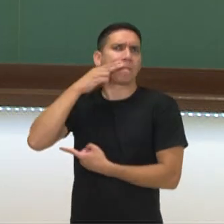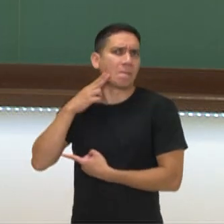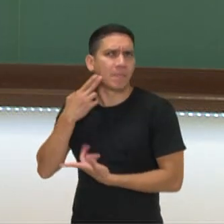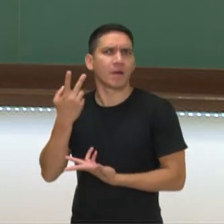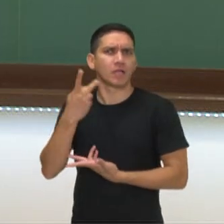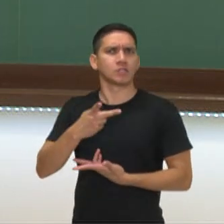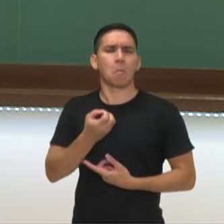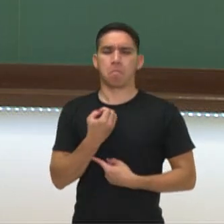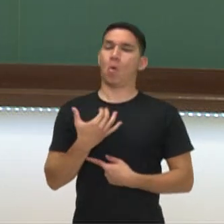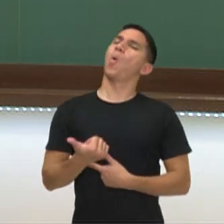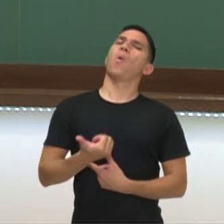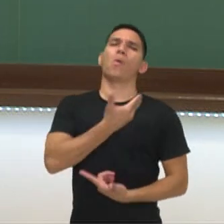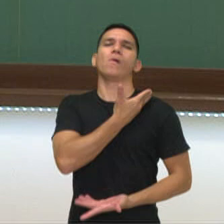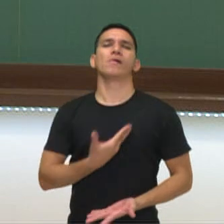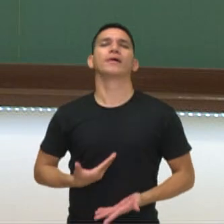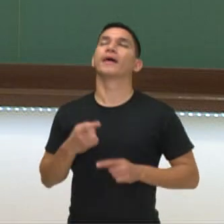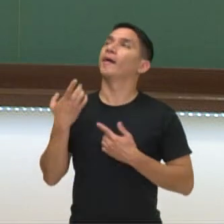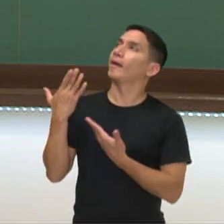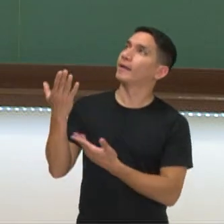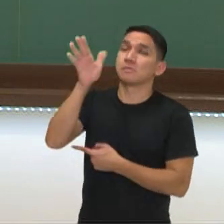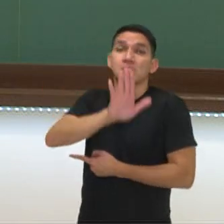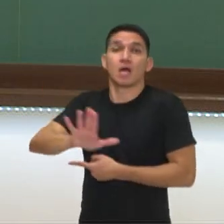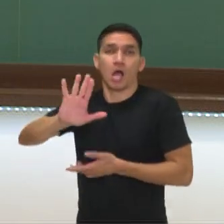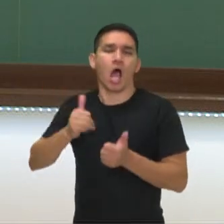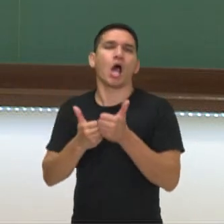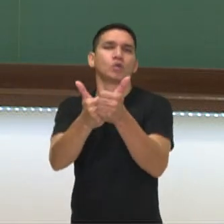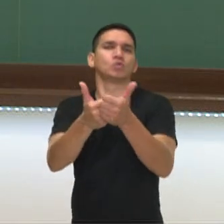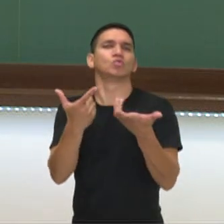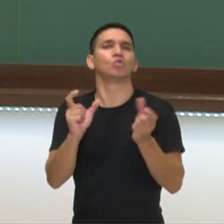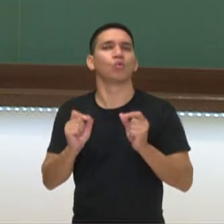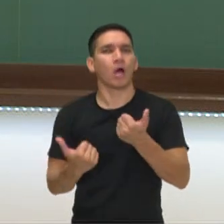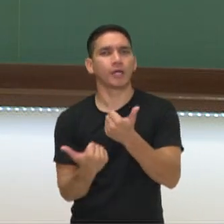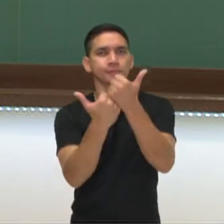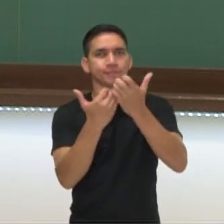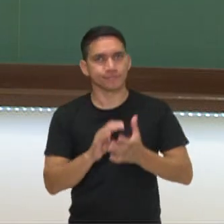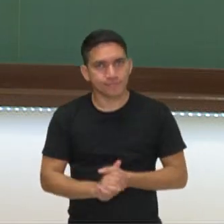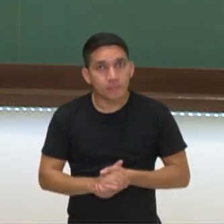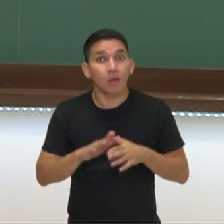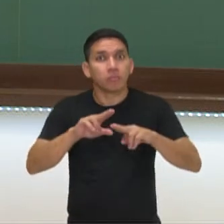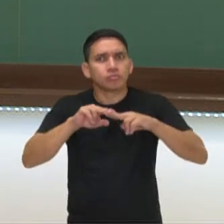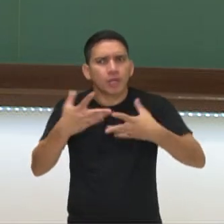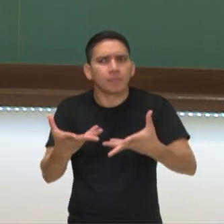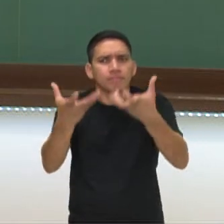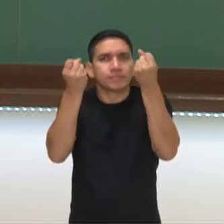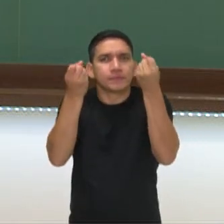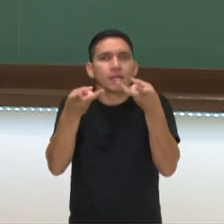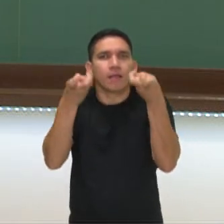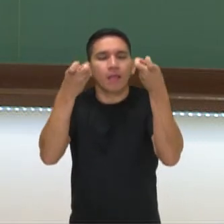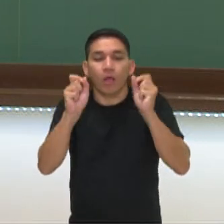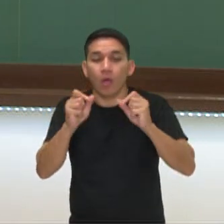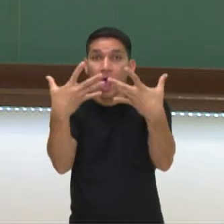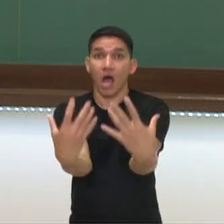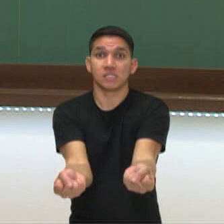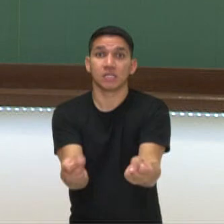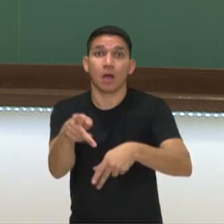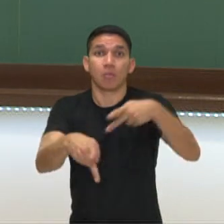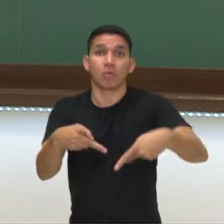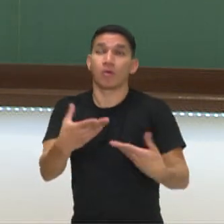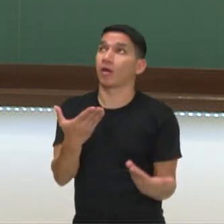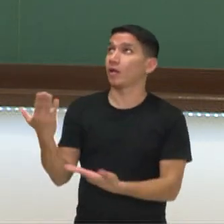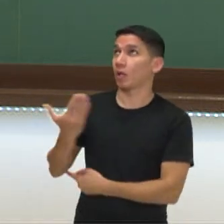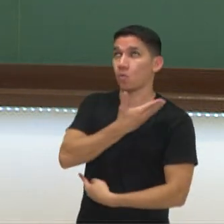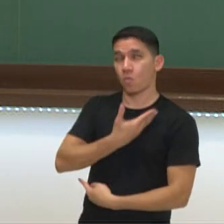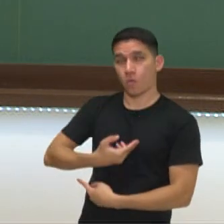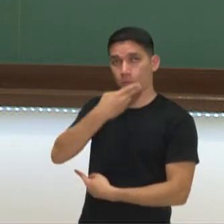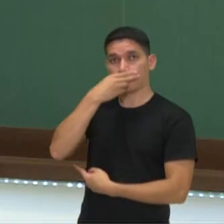seu bom governo, imagens como essa ajudariam. Olha como há uma aprovação popular ao governo de Benito